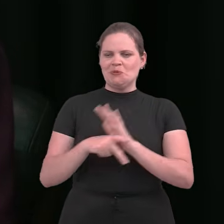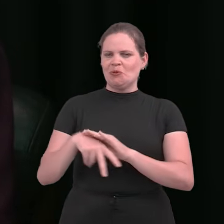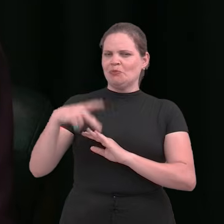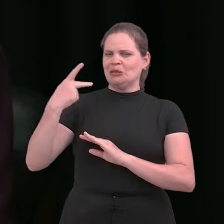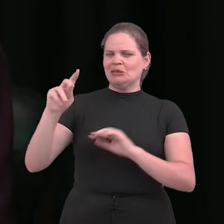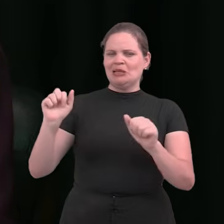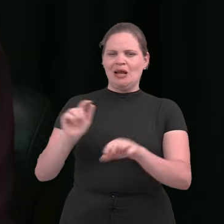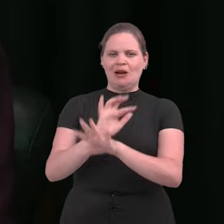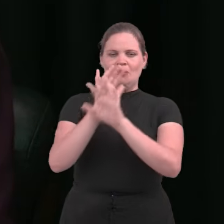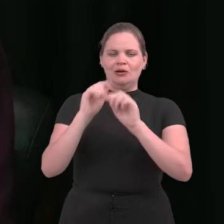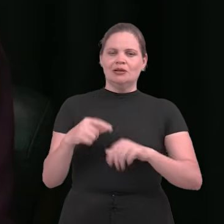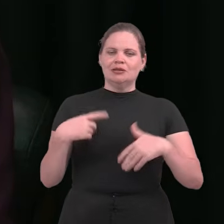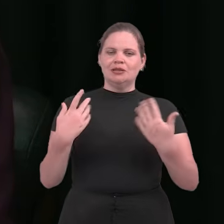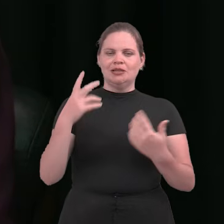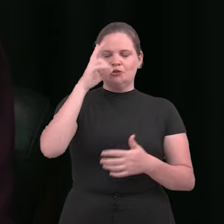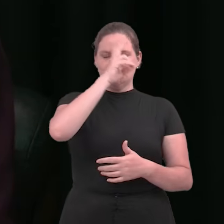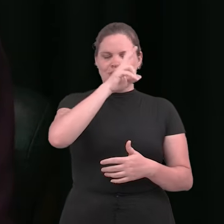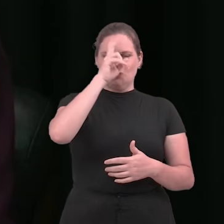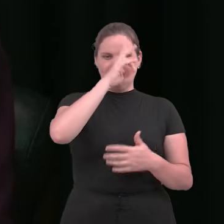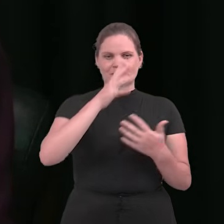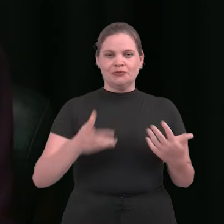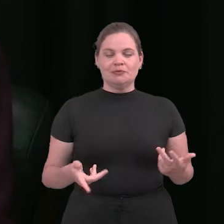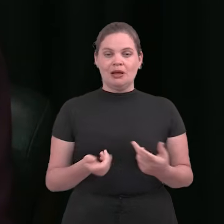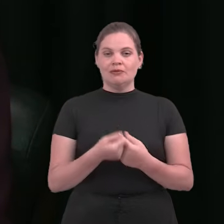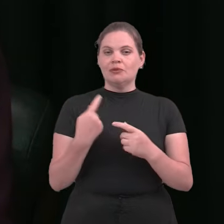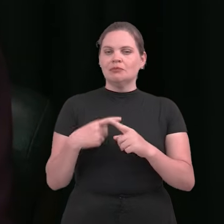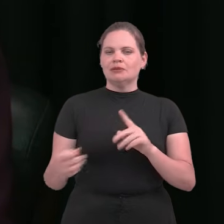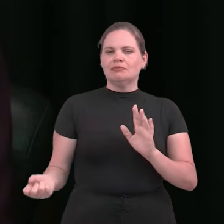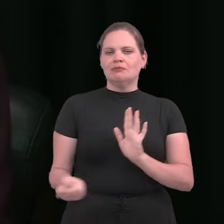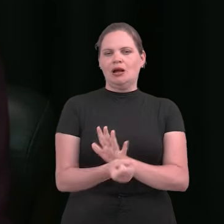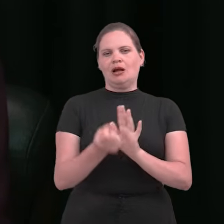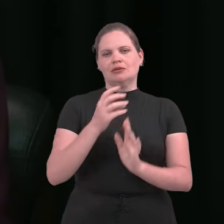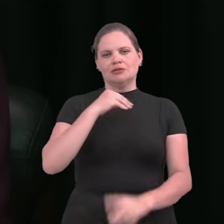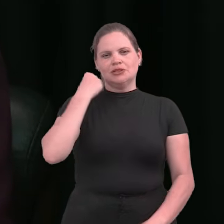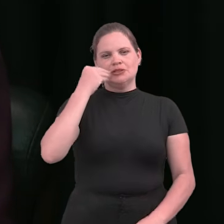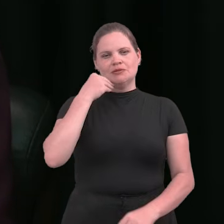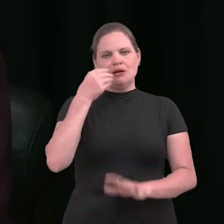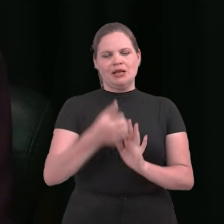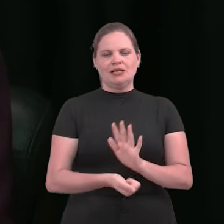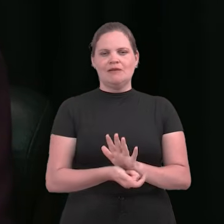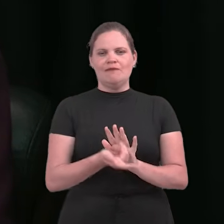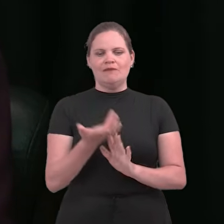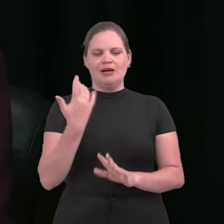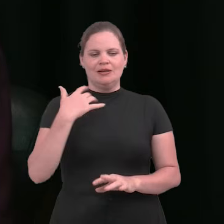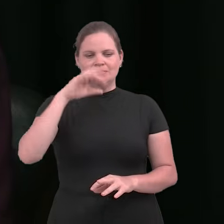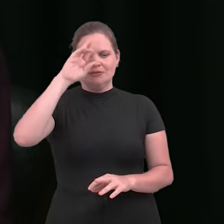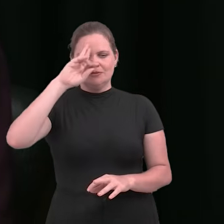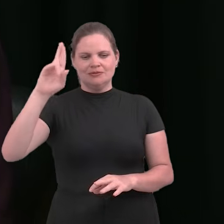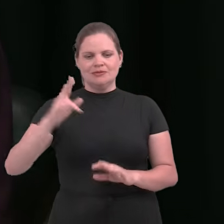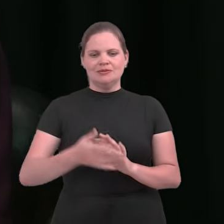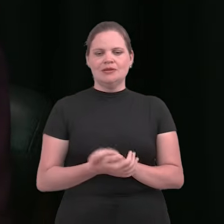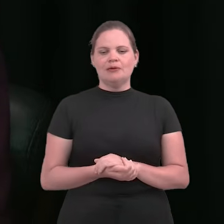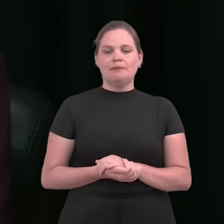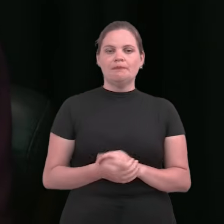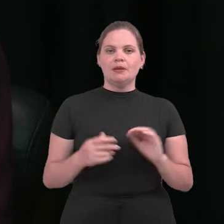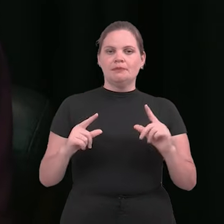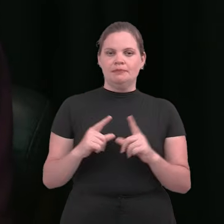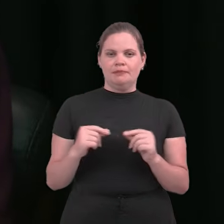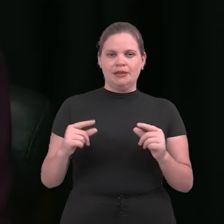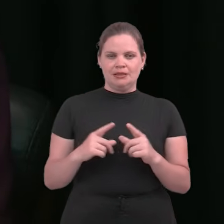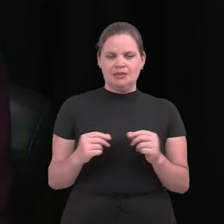a trajetória muito maravilhosa, porque foi marcado de muitas experiências com o Senhor também. Né? Certo.